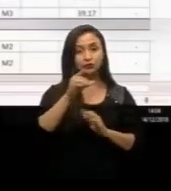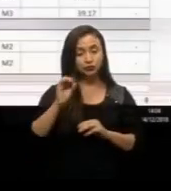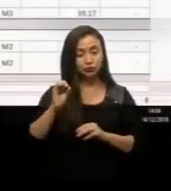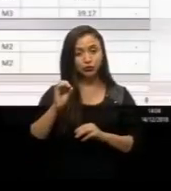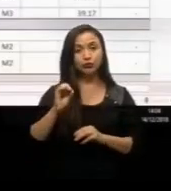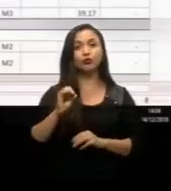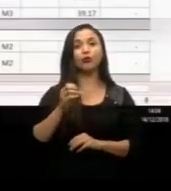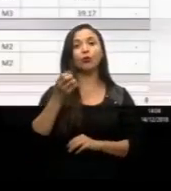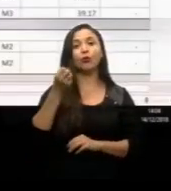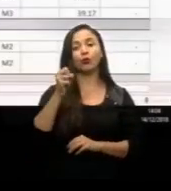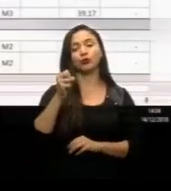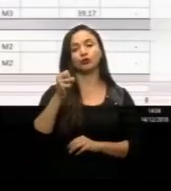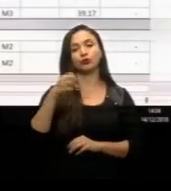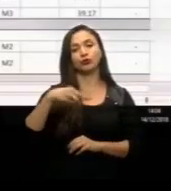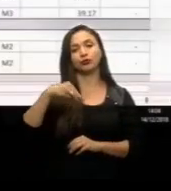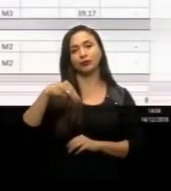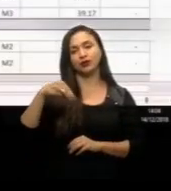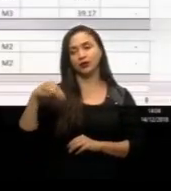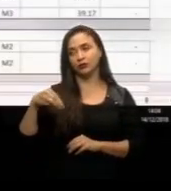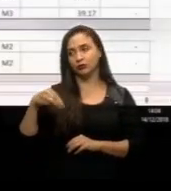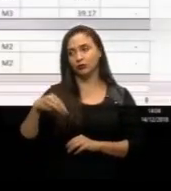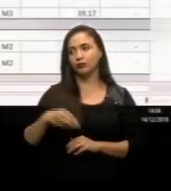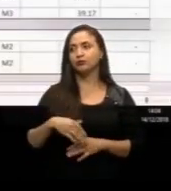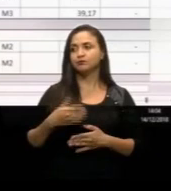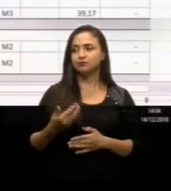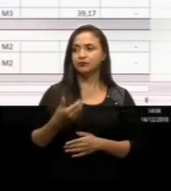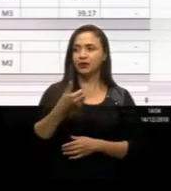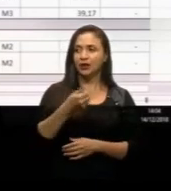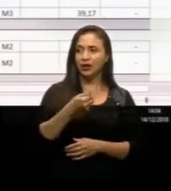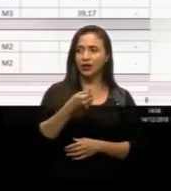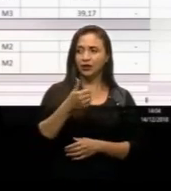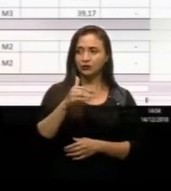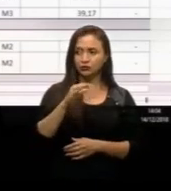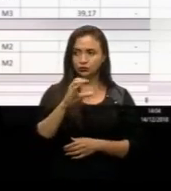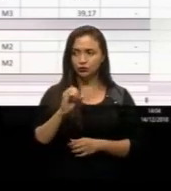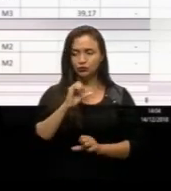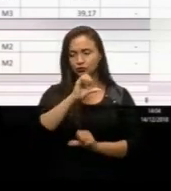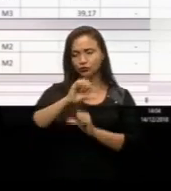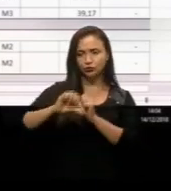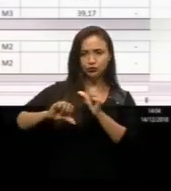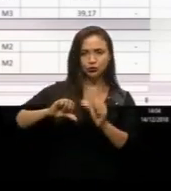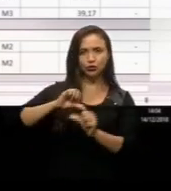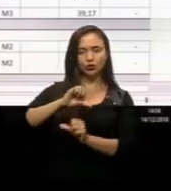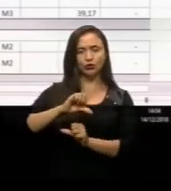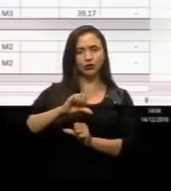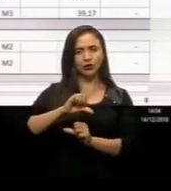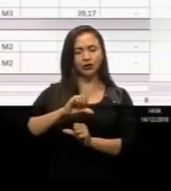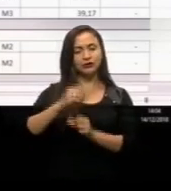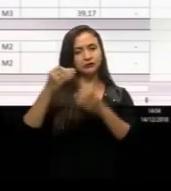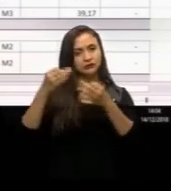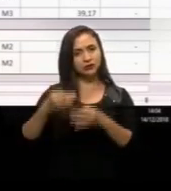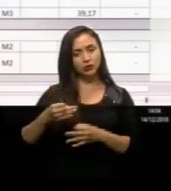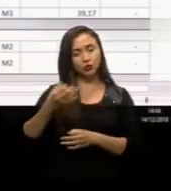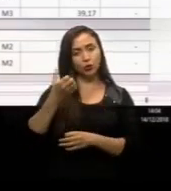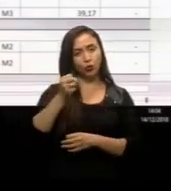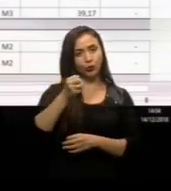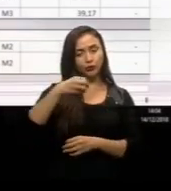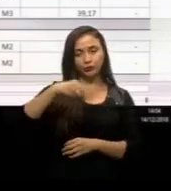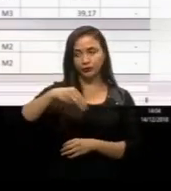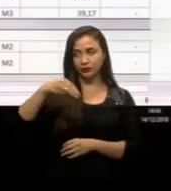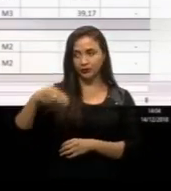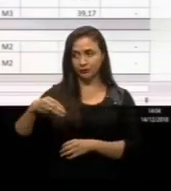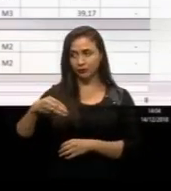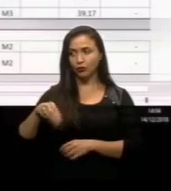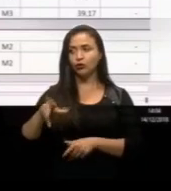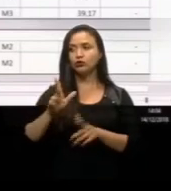Então, eu venho aqui, certo? Esse aço CA50, eu vou ter que trocar ele para o aço correto. Aqui ele já vem dobrado